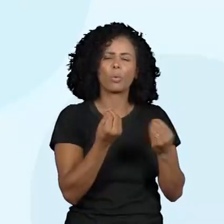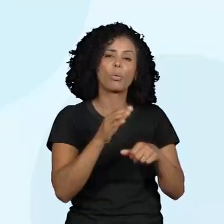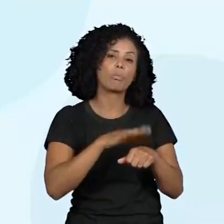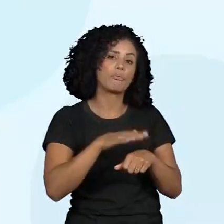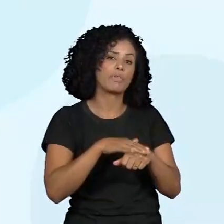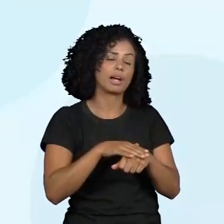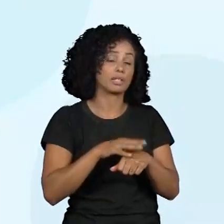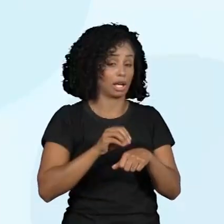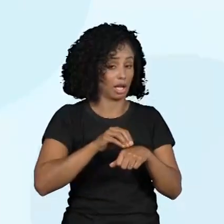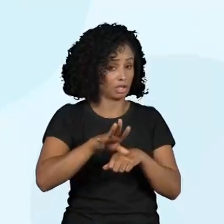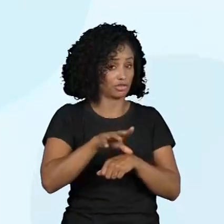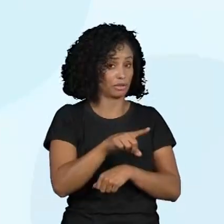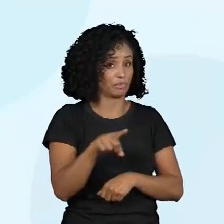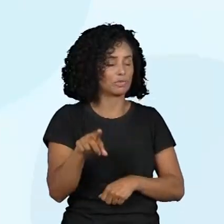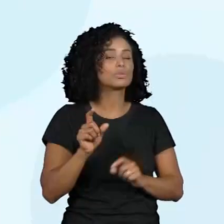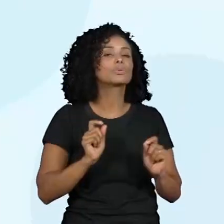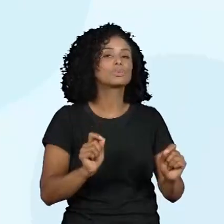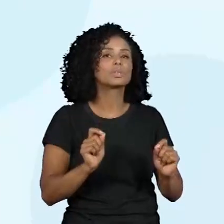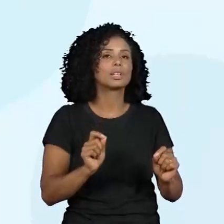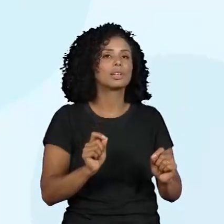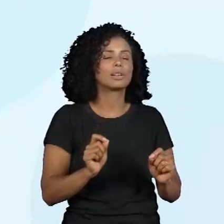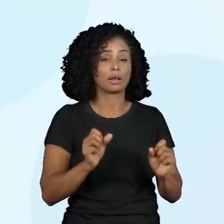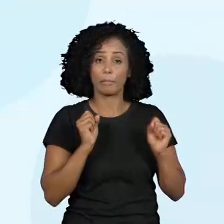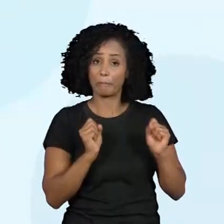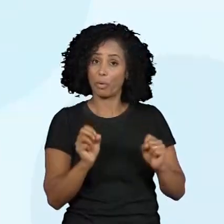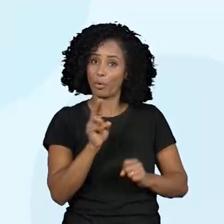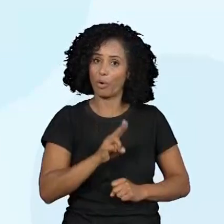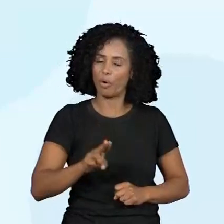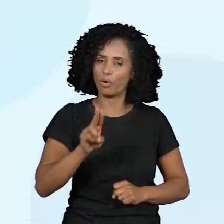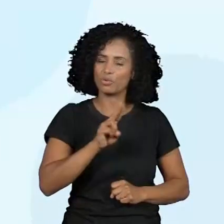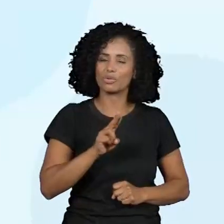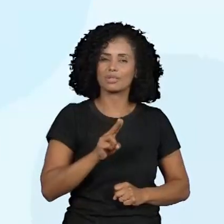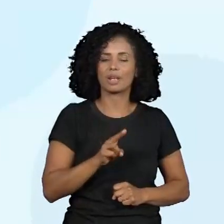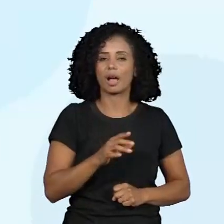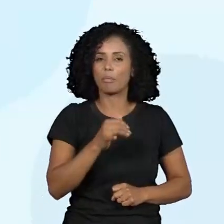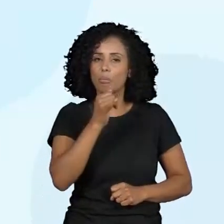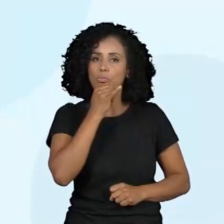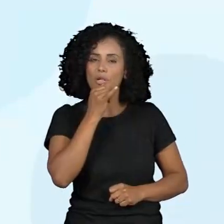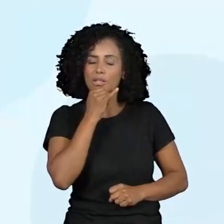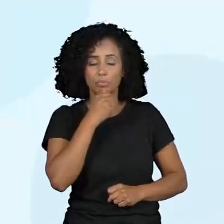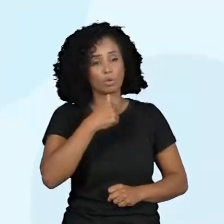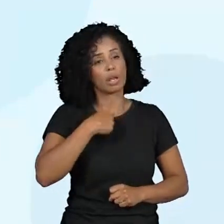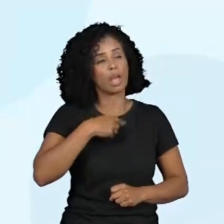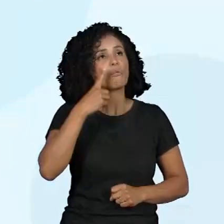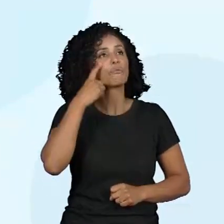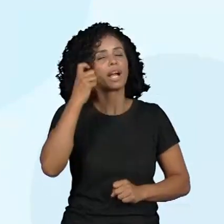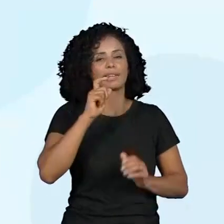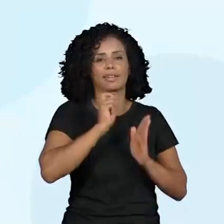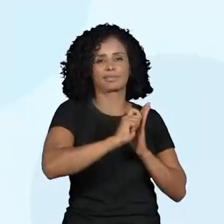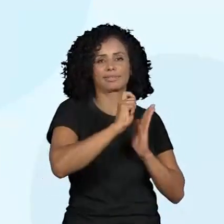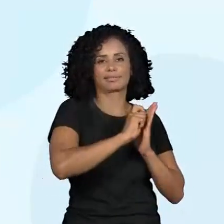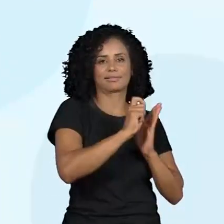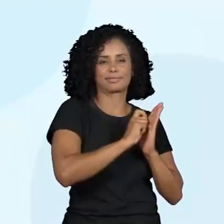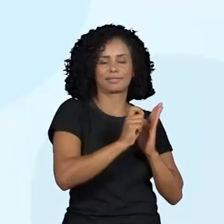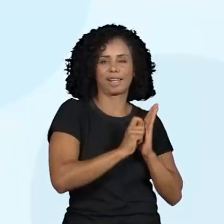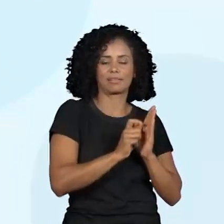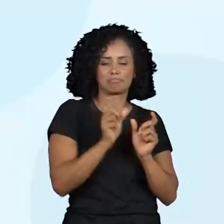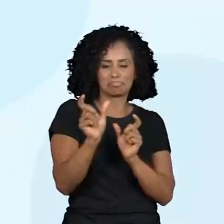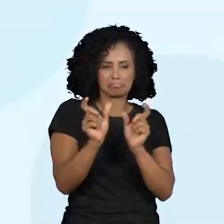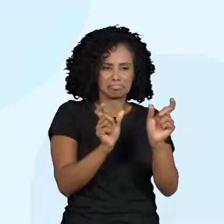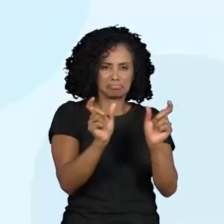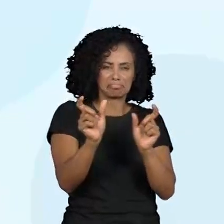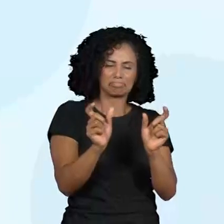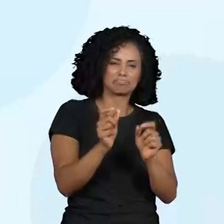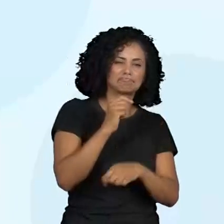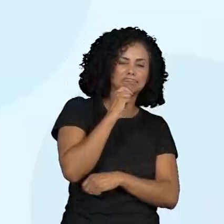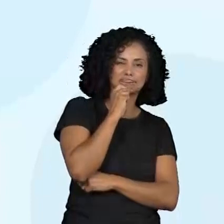fazer a dica aqui é vocês também utilizar em si das suas próprias Produções textuais isso é super show